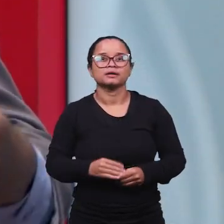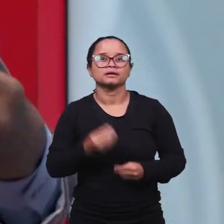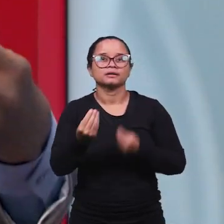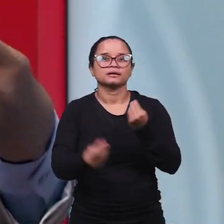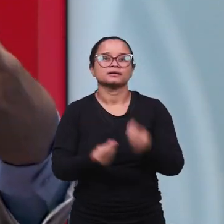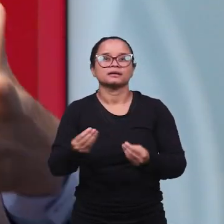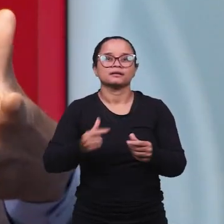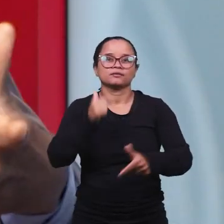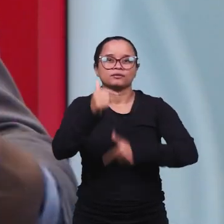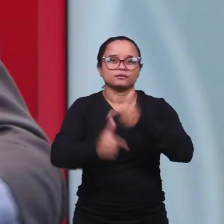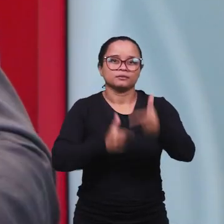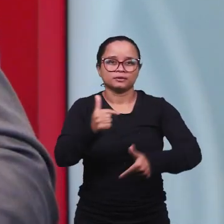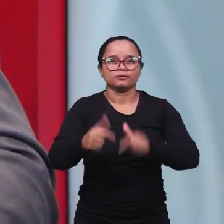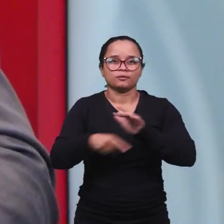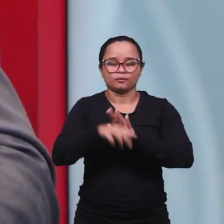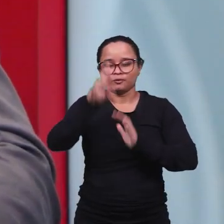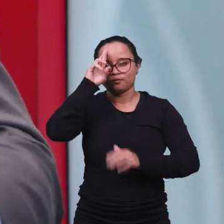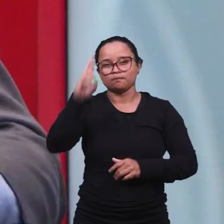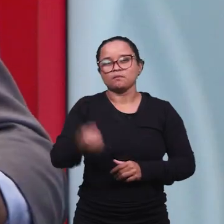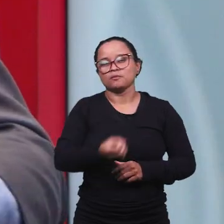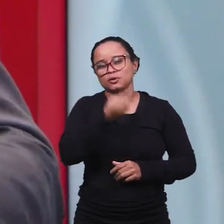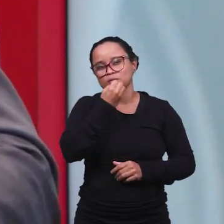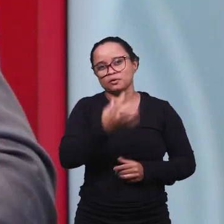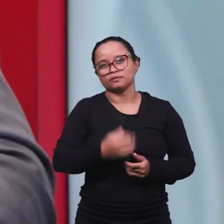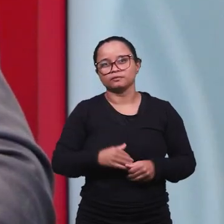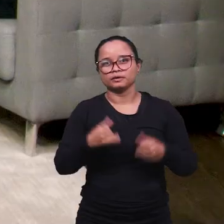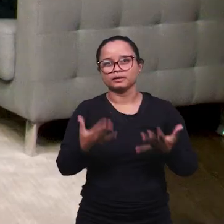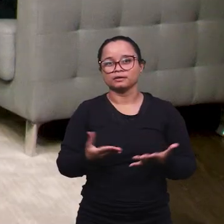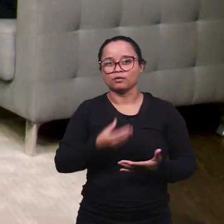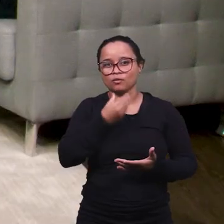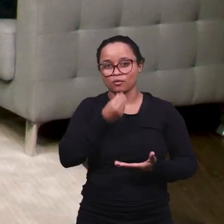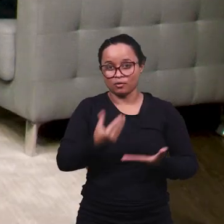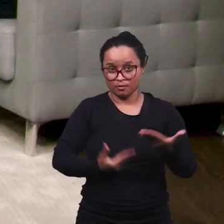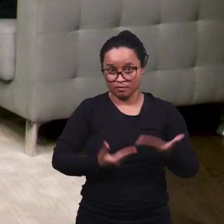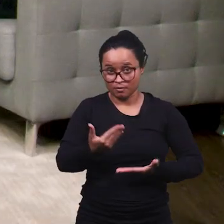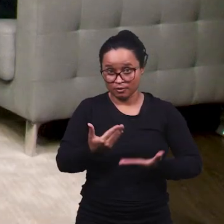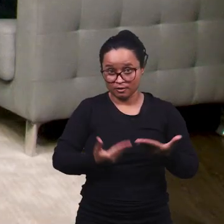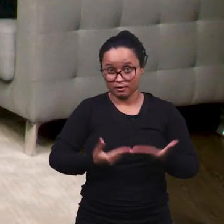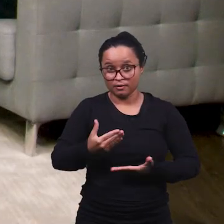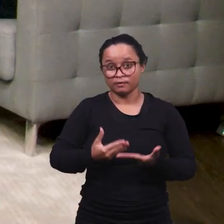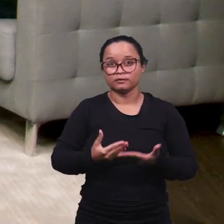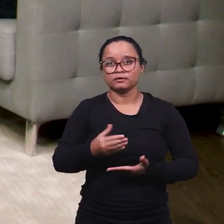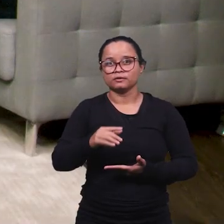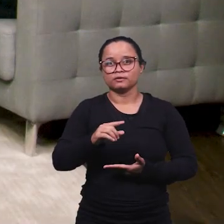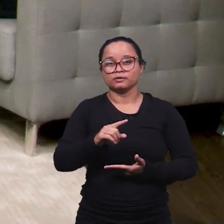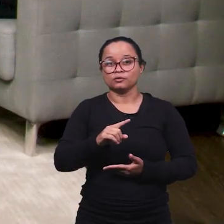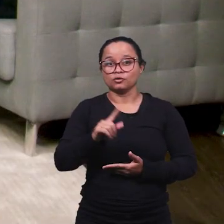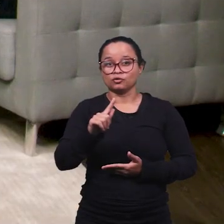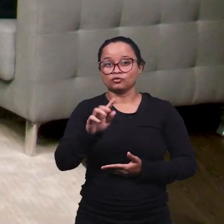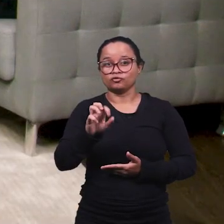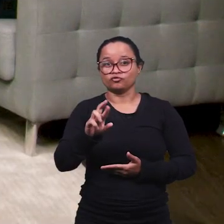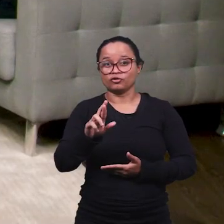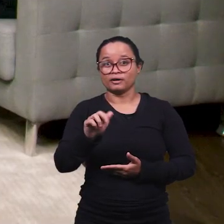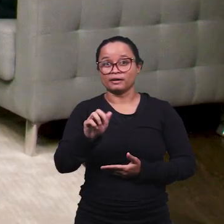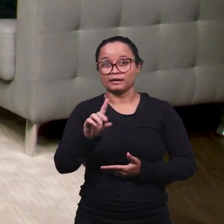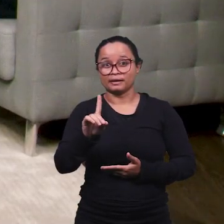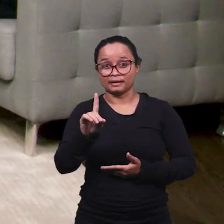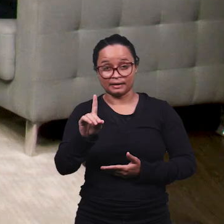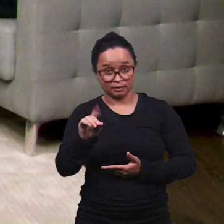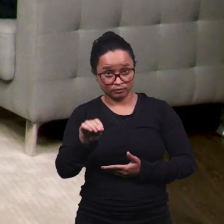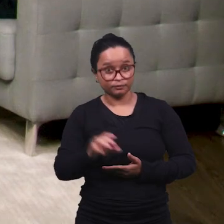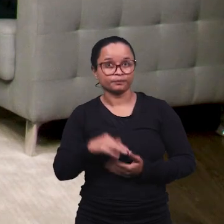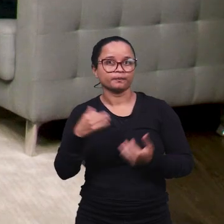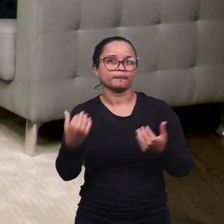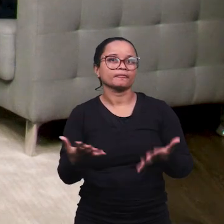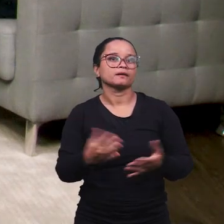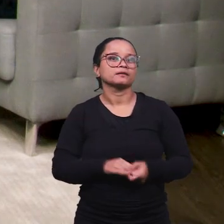dispostos a realizar a obra. Muito bom. Glória a Deus. O irmão Geraldo, ele que é o diácono da igreja de Ponte